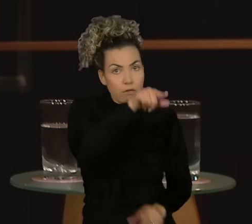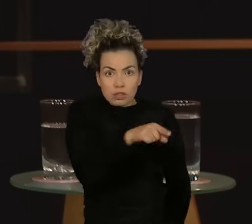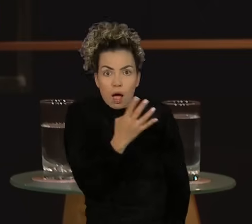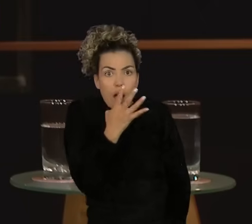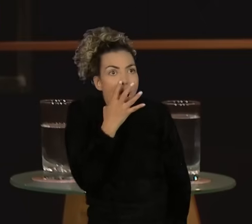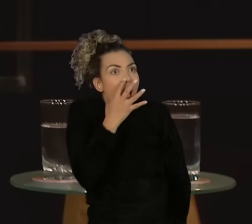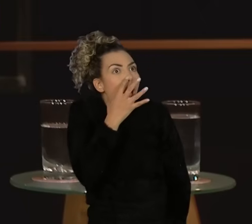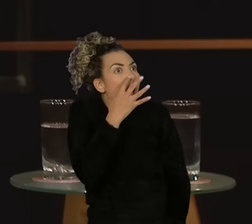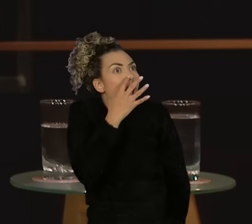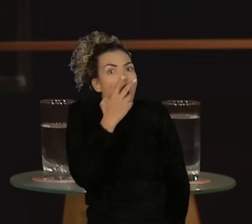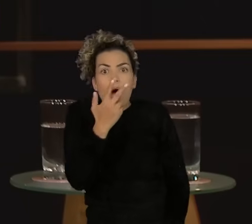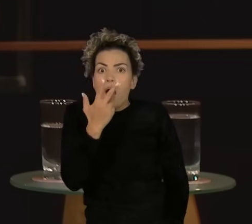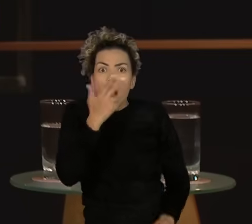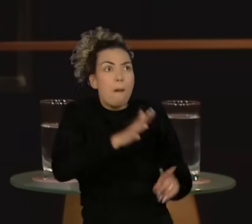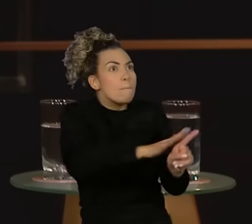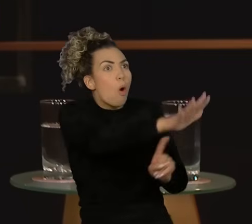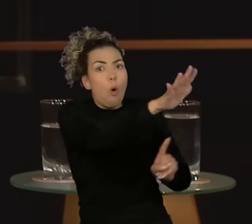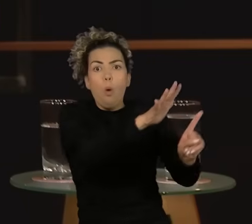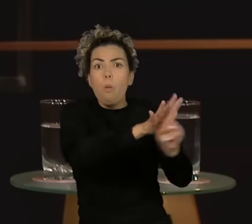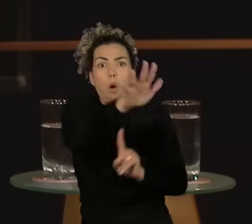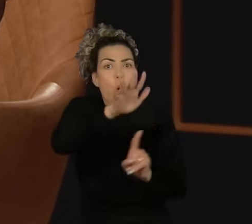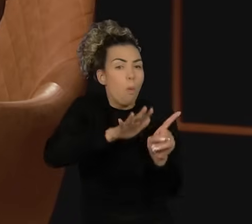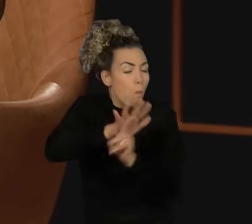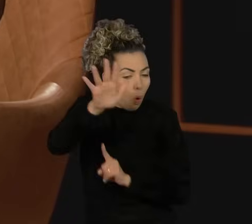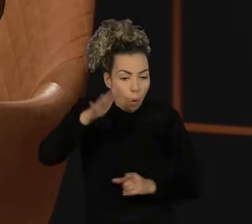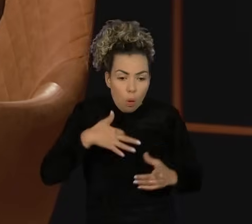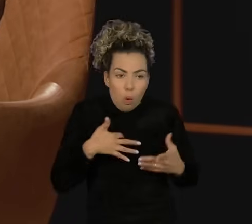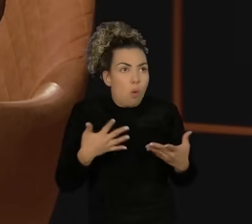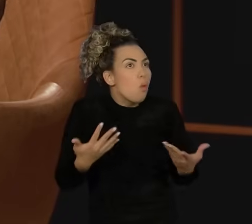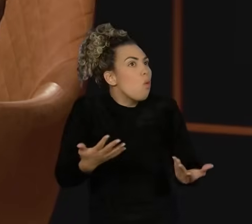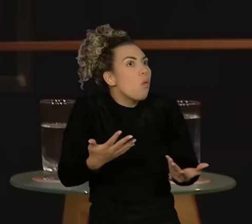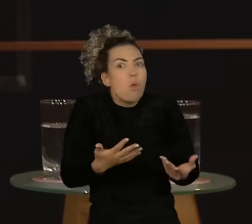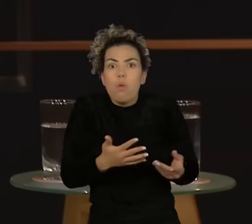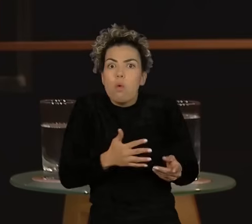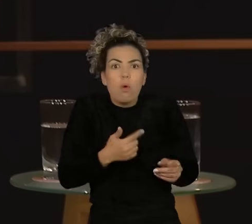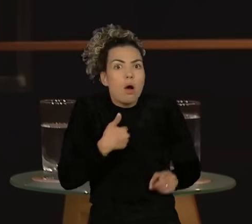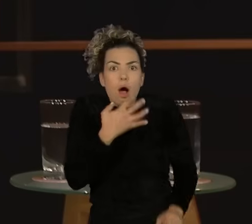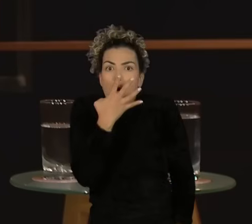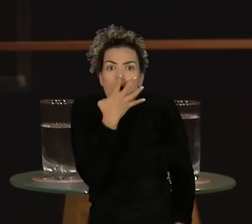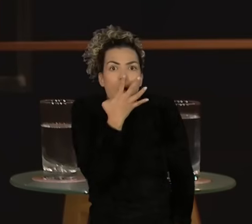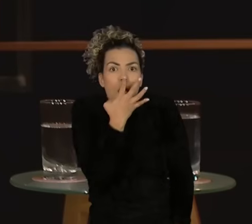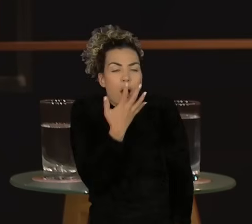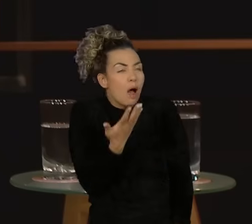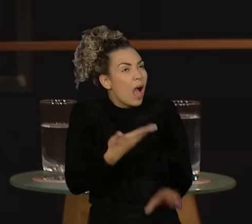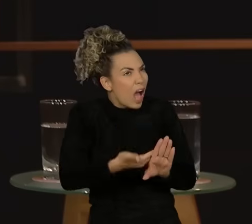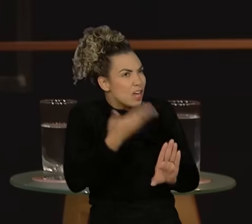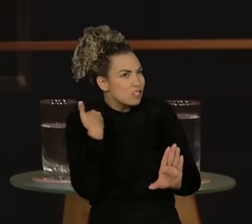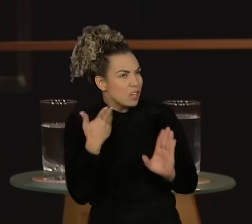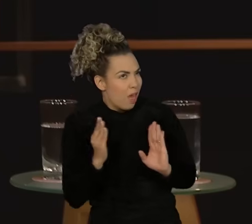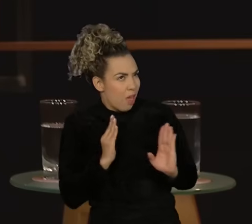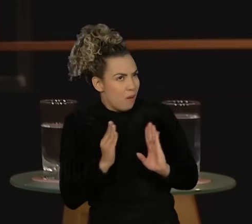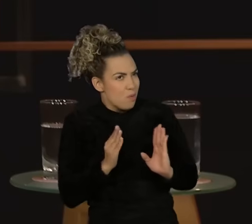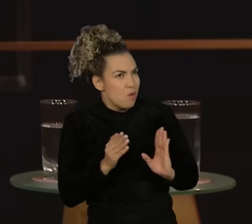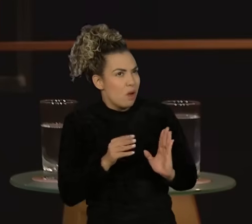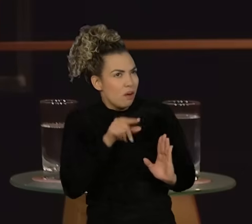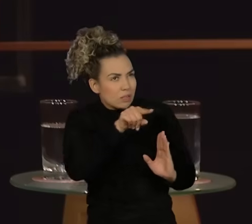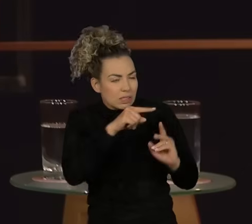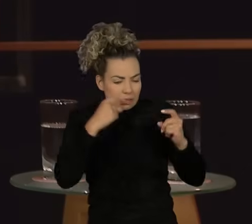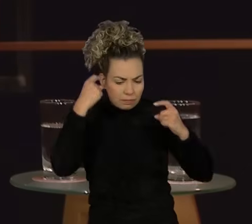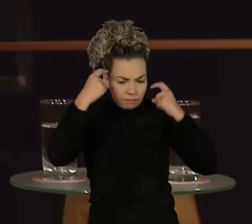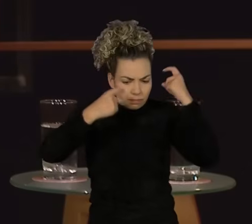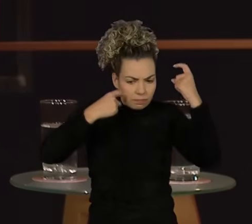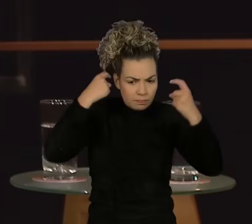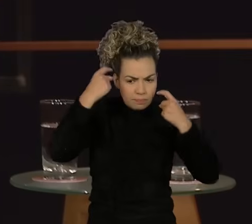sucesso espontâneo e muito grande, né? Sim. E você, na época, chegou a ficar até preocupada com a possibilidade de